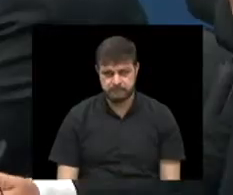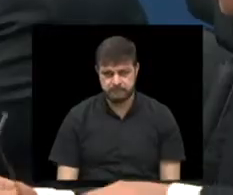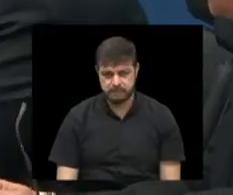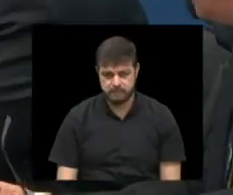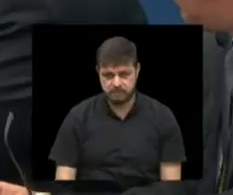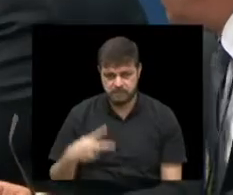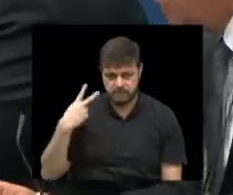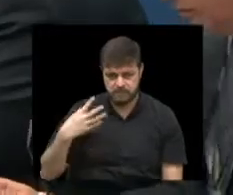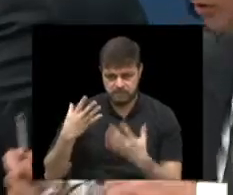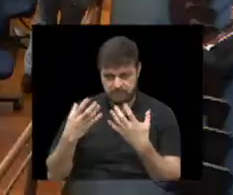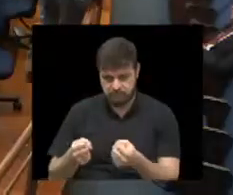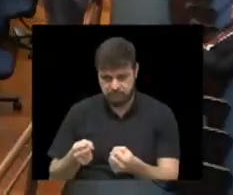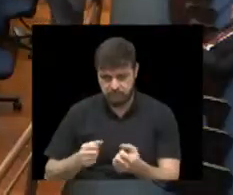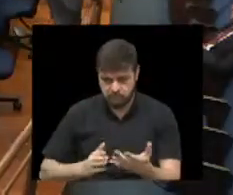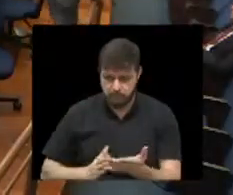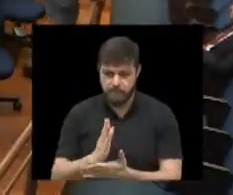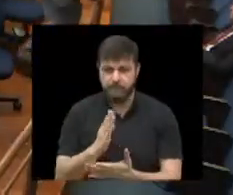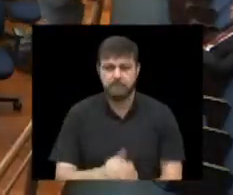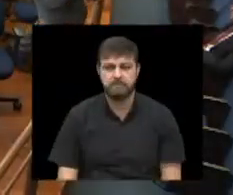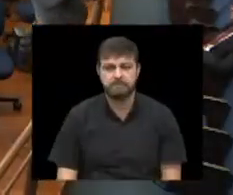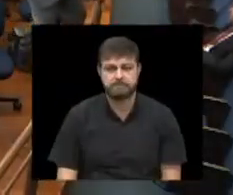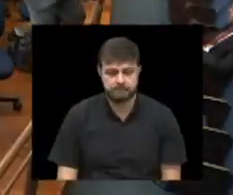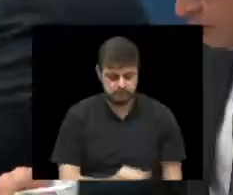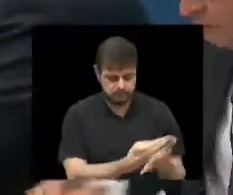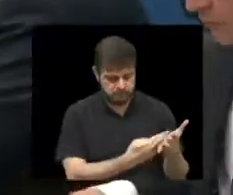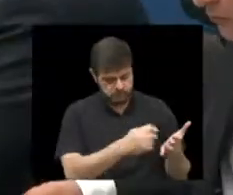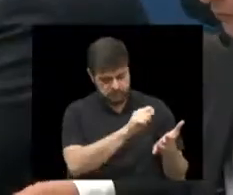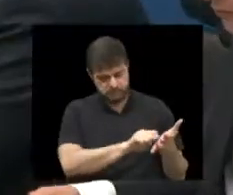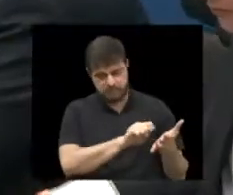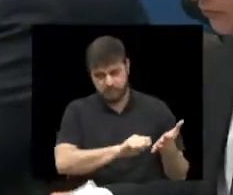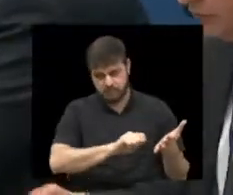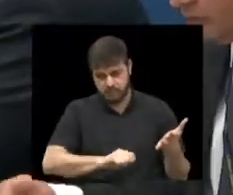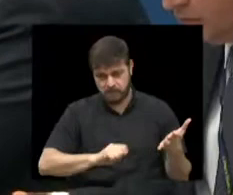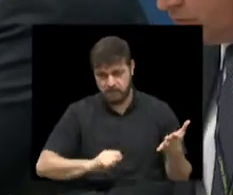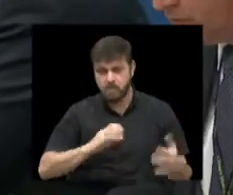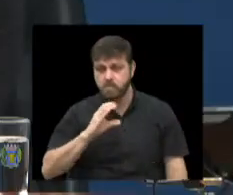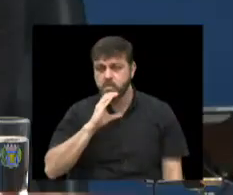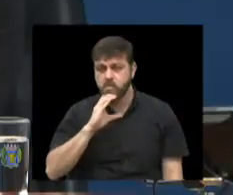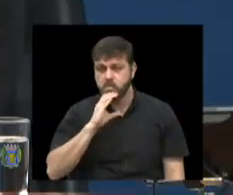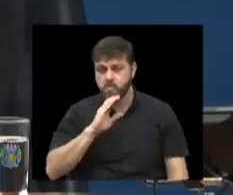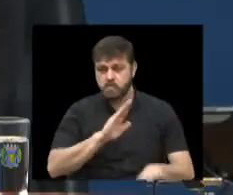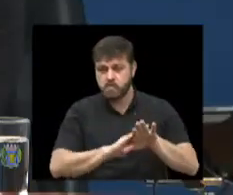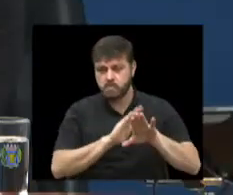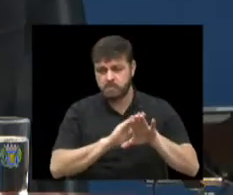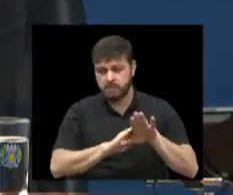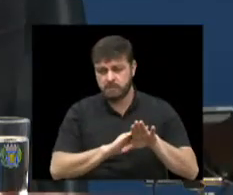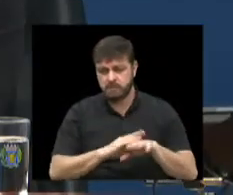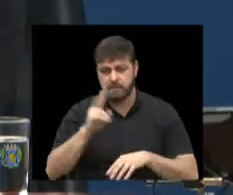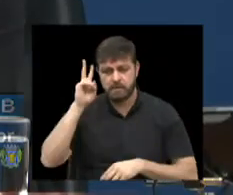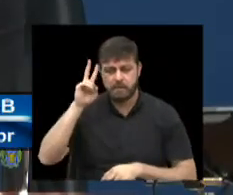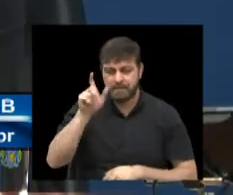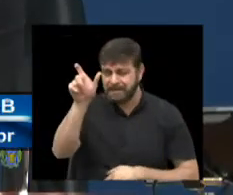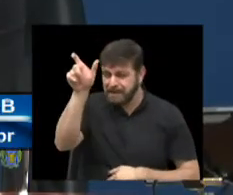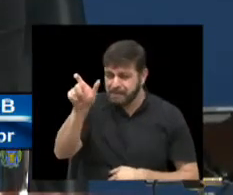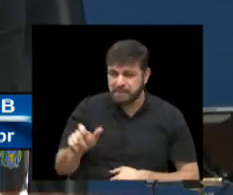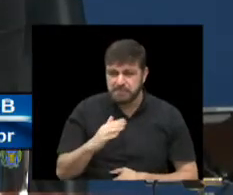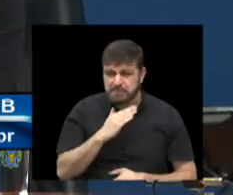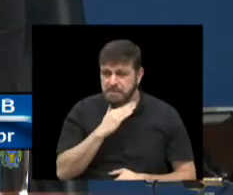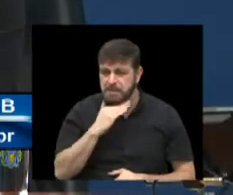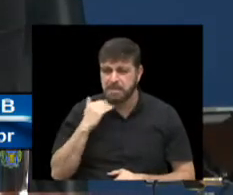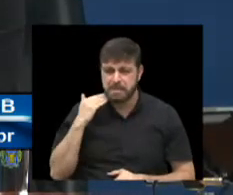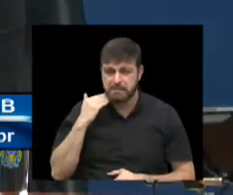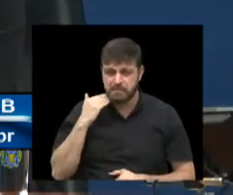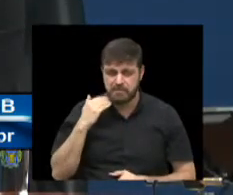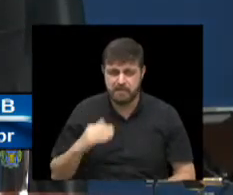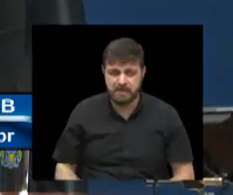Vereadores favoráveis permanece como está, aprovado. Requerimento 1911, senhor Carlão, do PT, requerendo votos de pesar à família da senhora